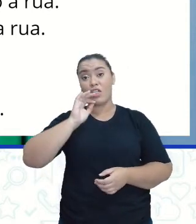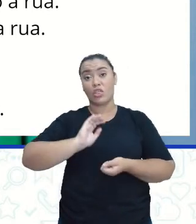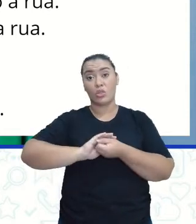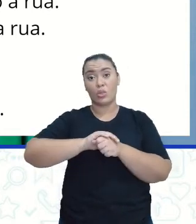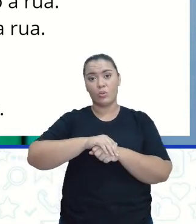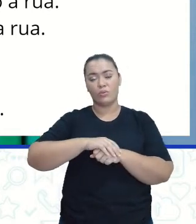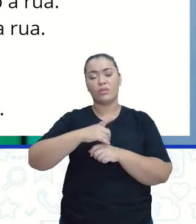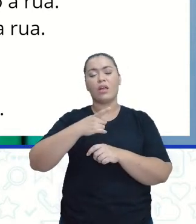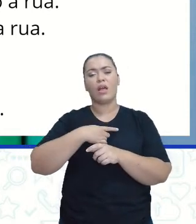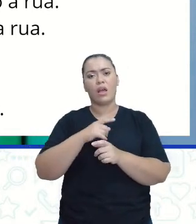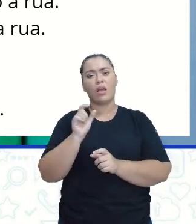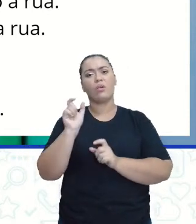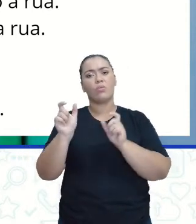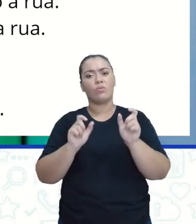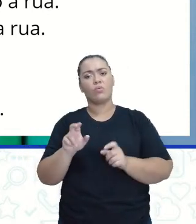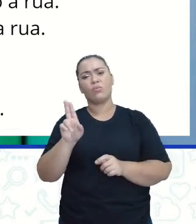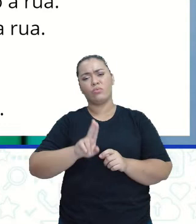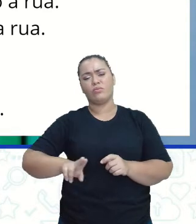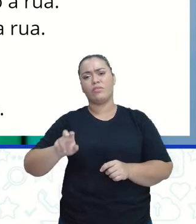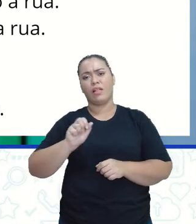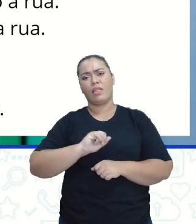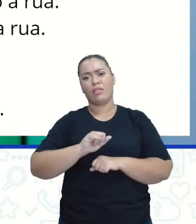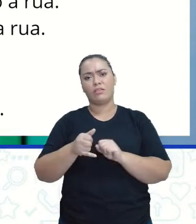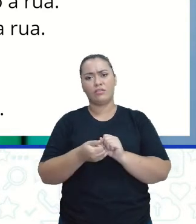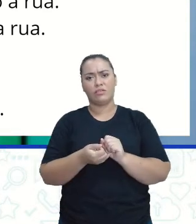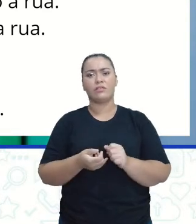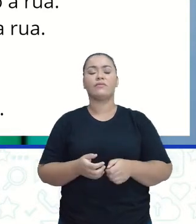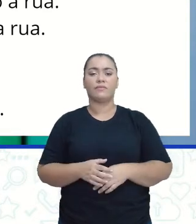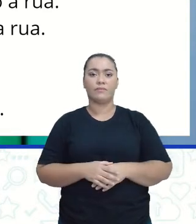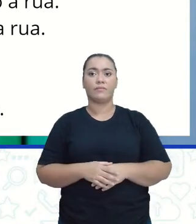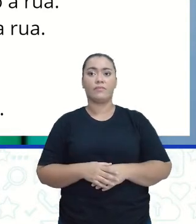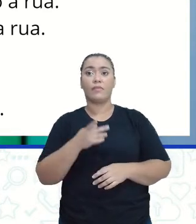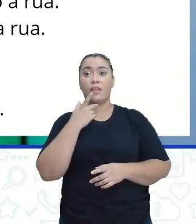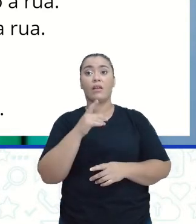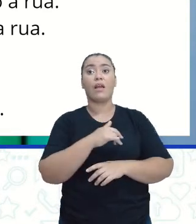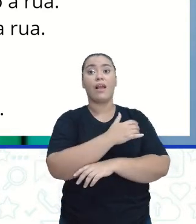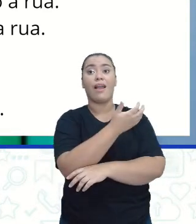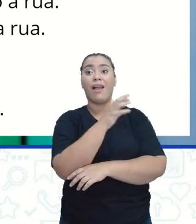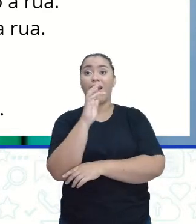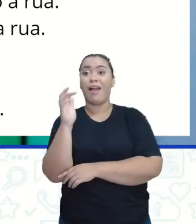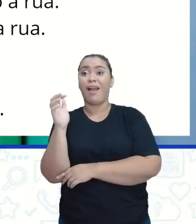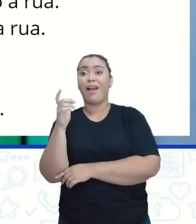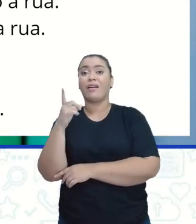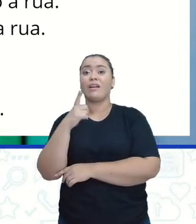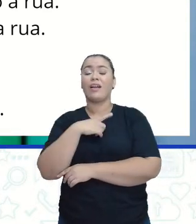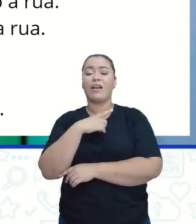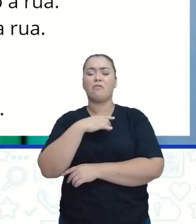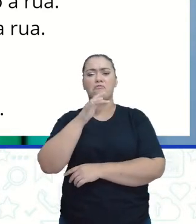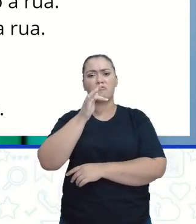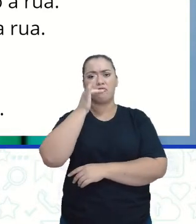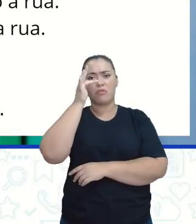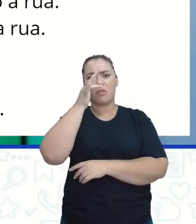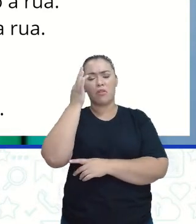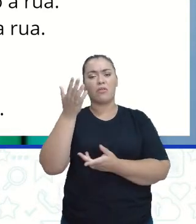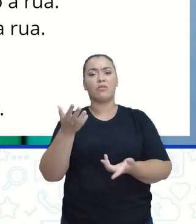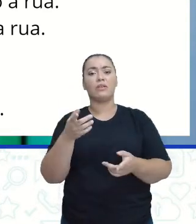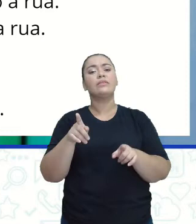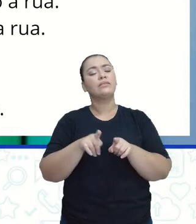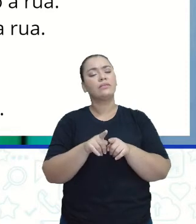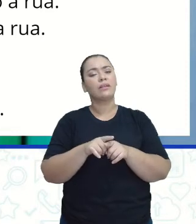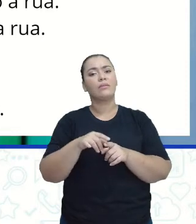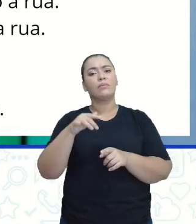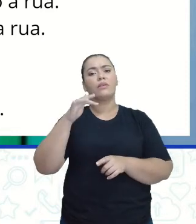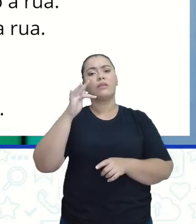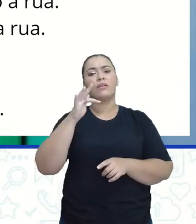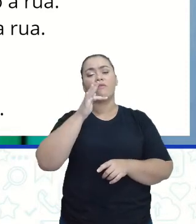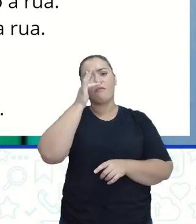usando essas locuções adjetivas o tempo inteiro. Então, as árvores com flores estavam decorando a rua. As árvores